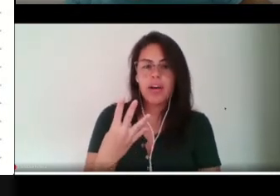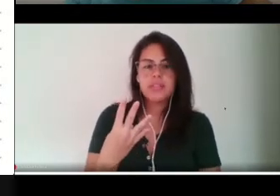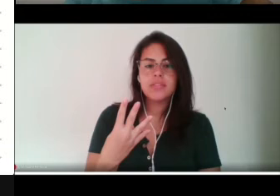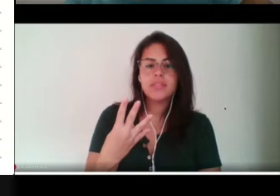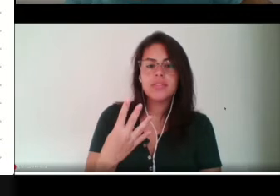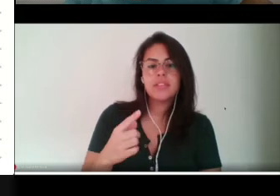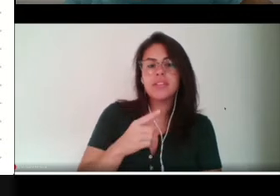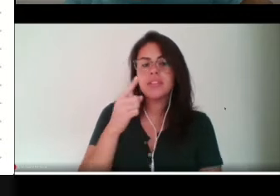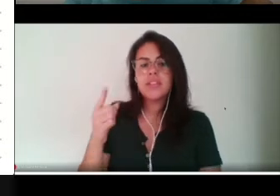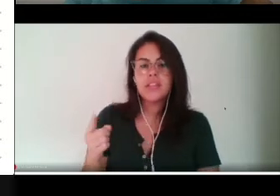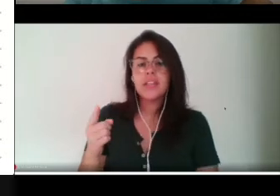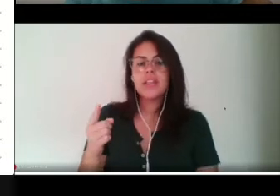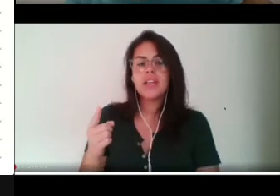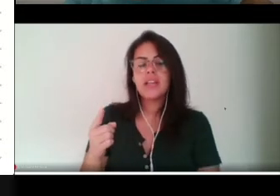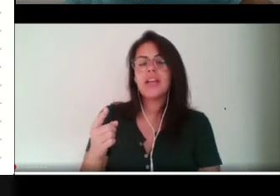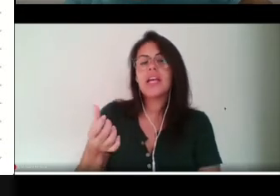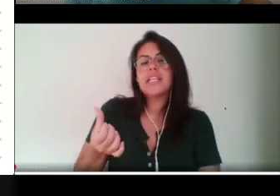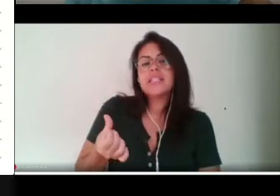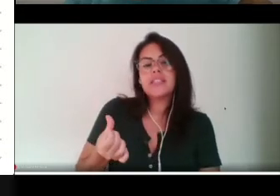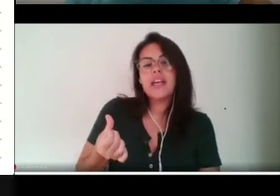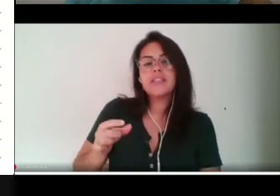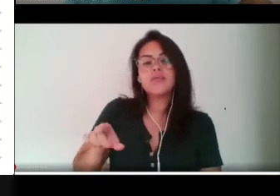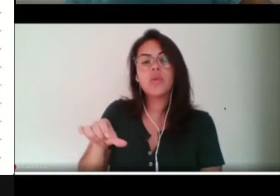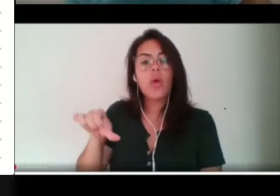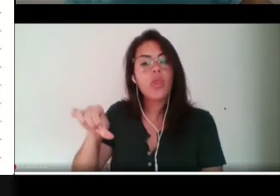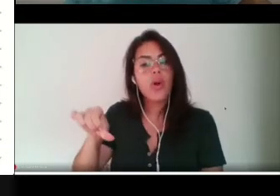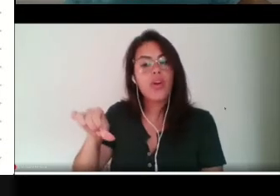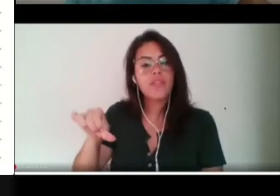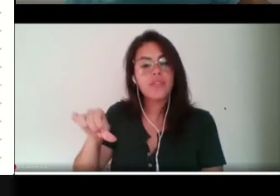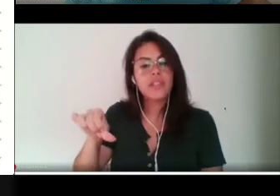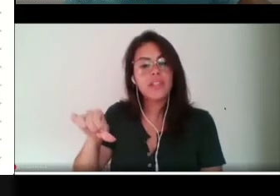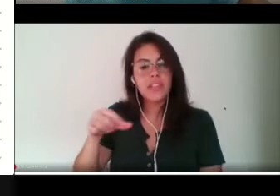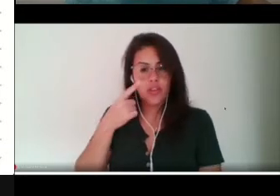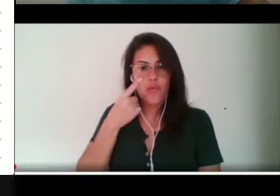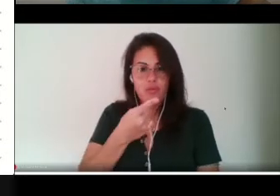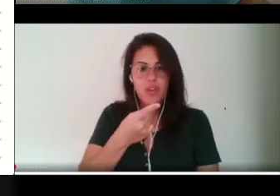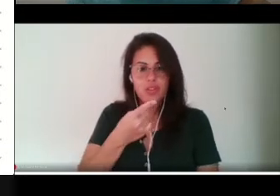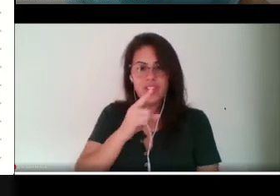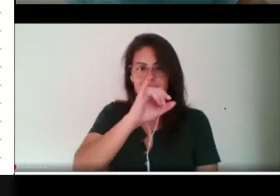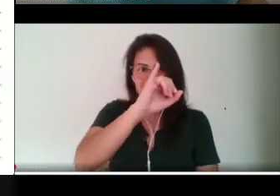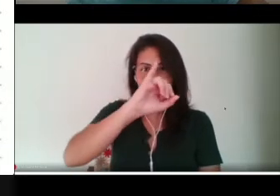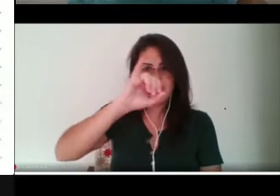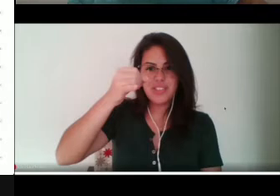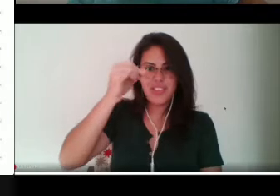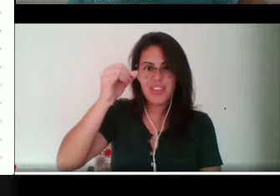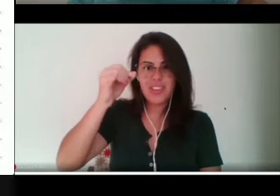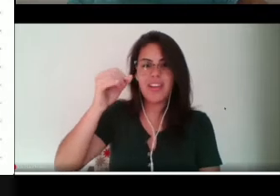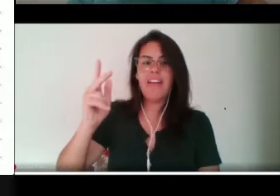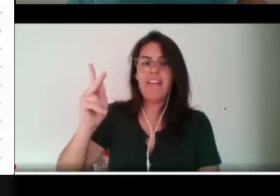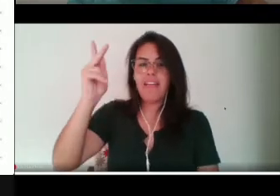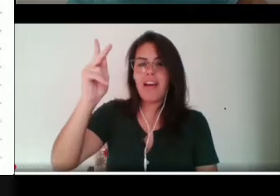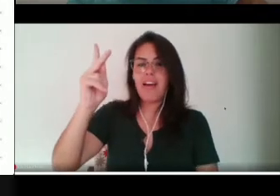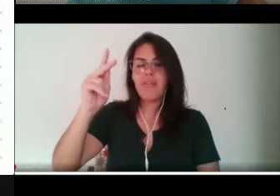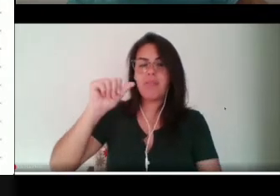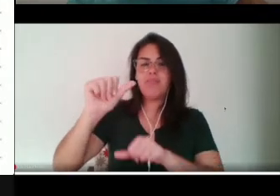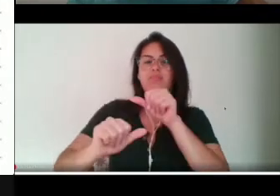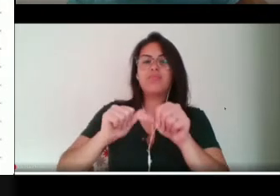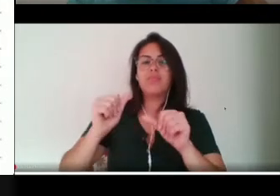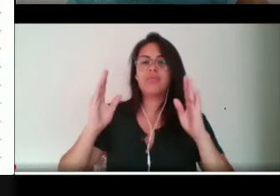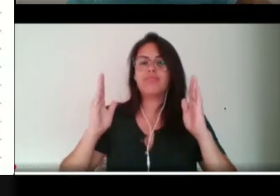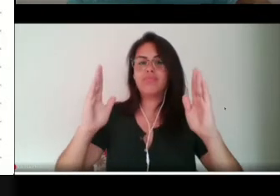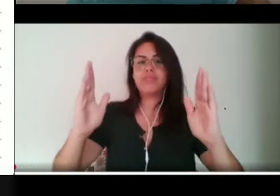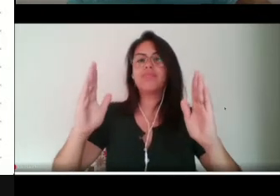41,4JI, mais 6,9. Então, fazendo aquele esquema, né, a gente encontra B VEC